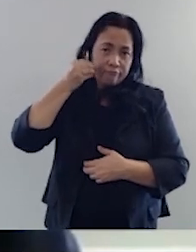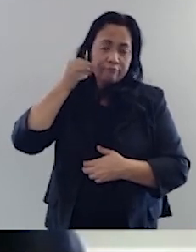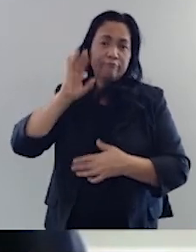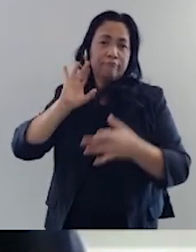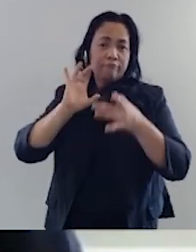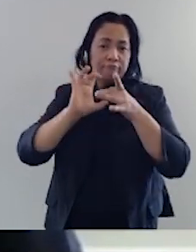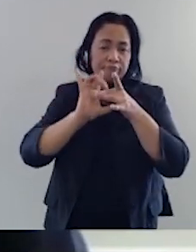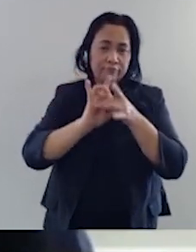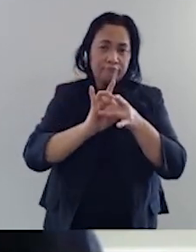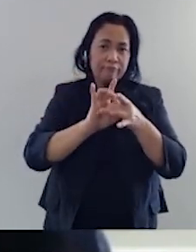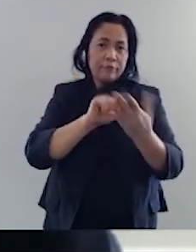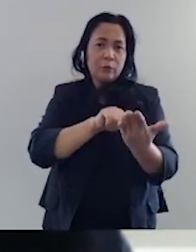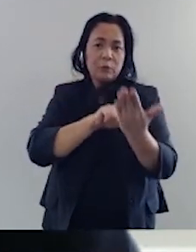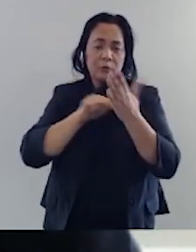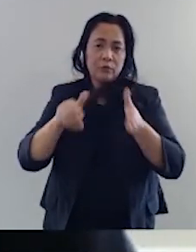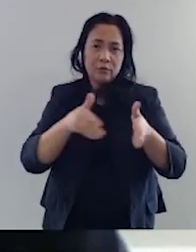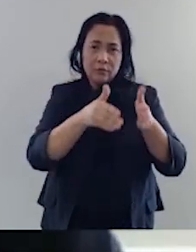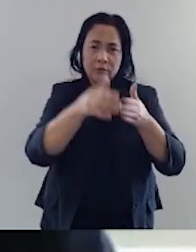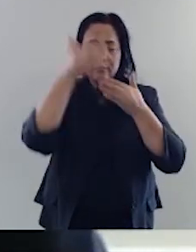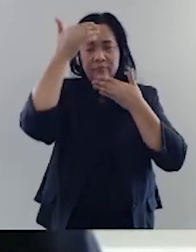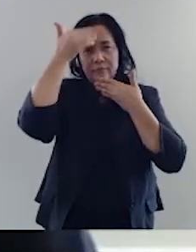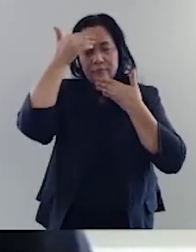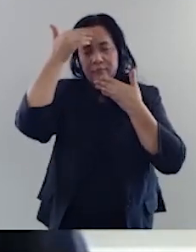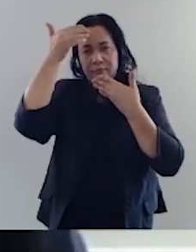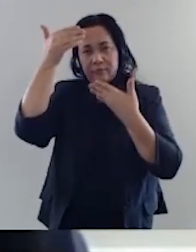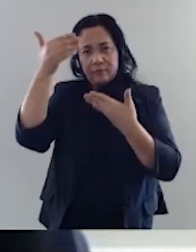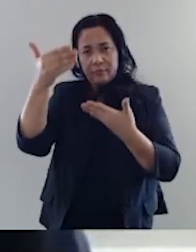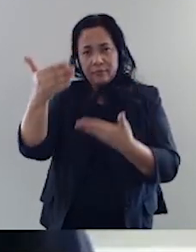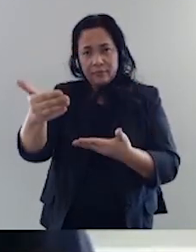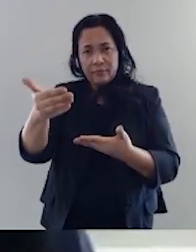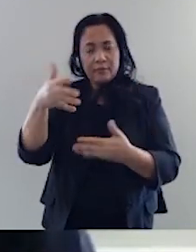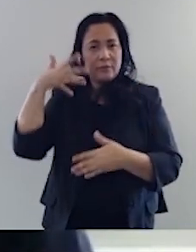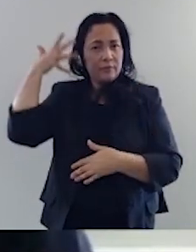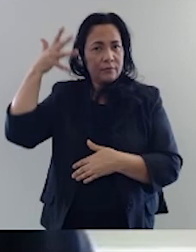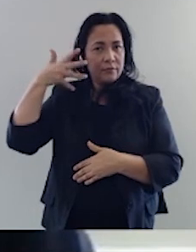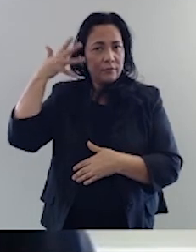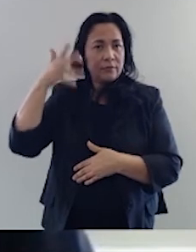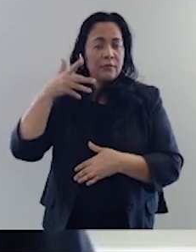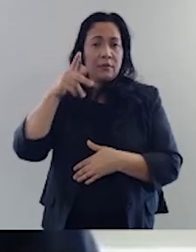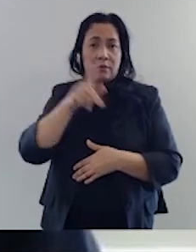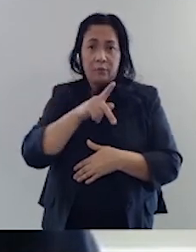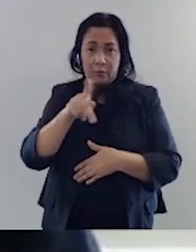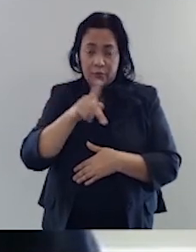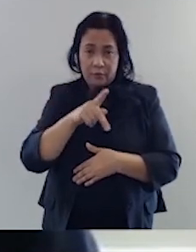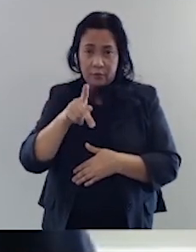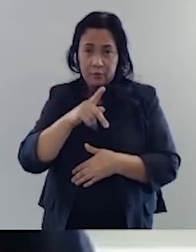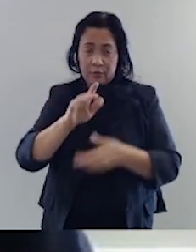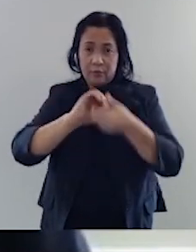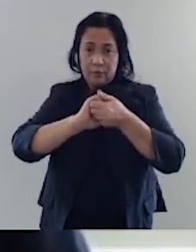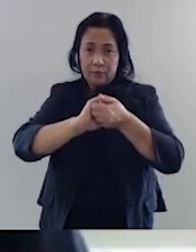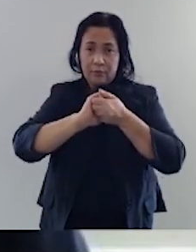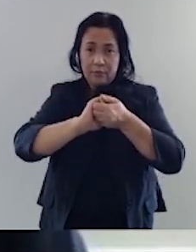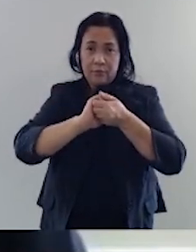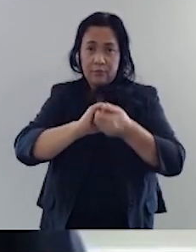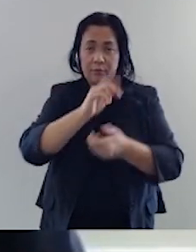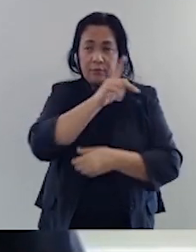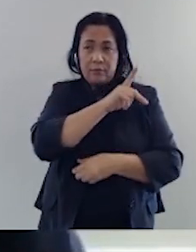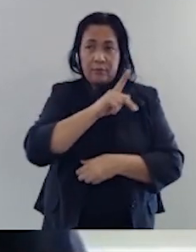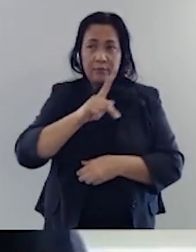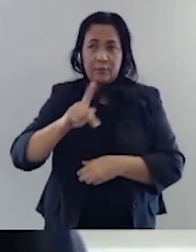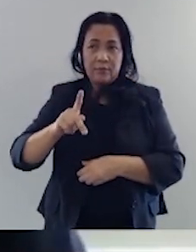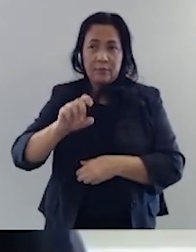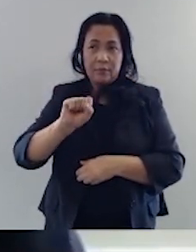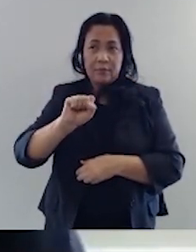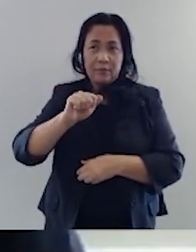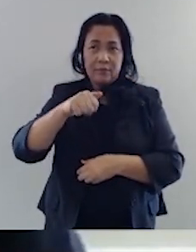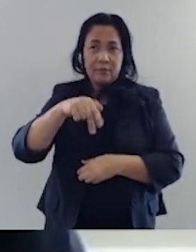nos guiando. Agradeço muito a sua conferência, professor Nabor. Cumprimento o presidente Felipe Santa Cruz e a diretoria